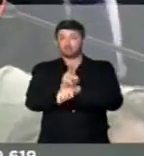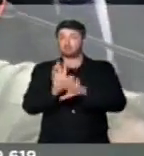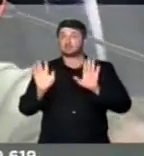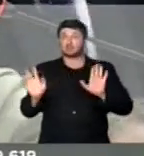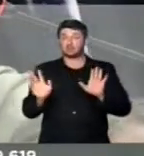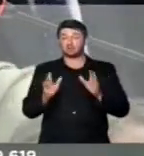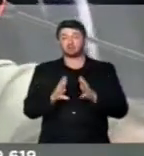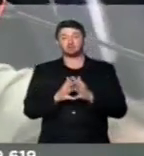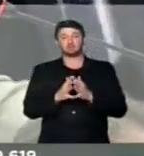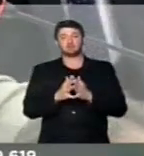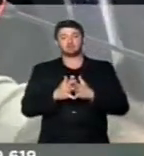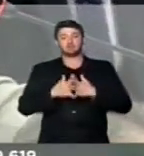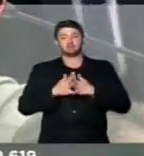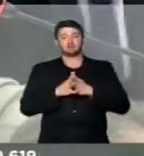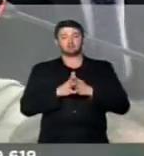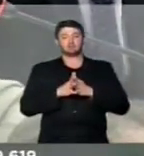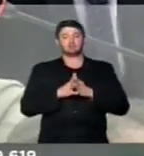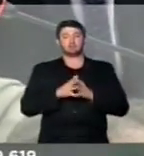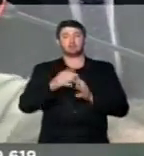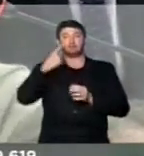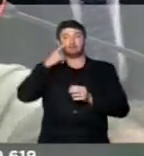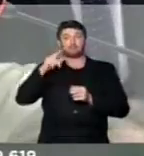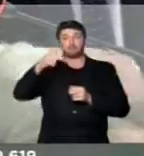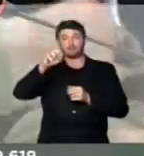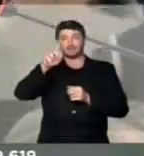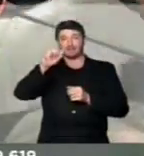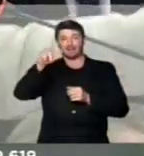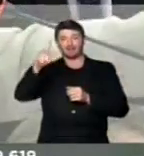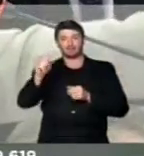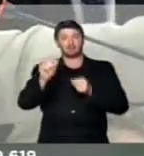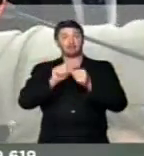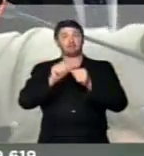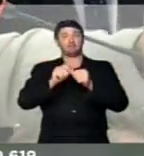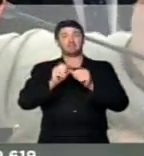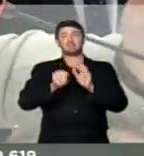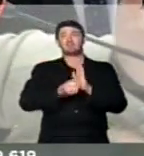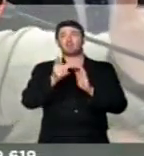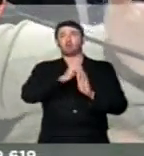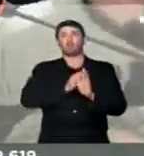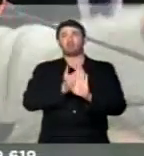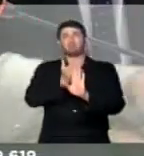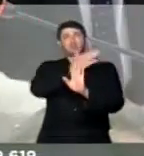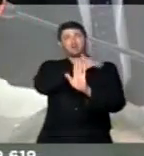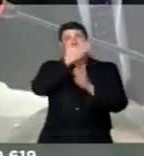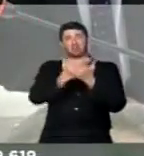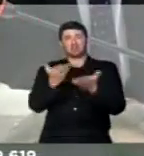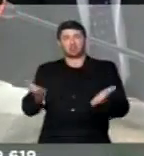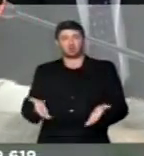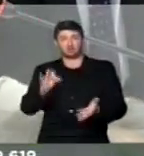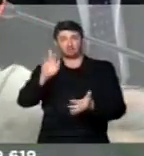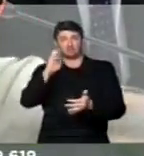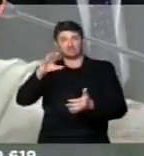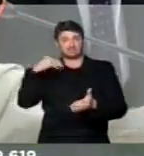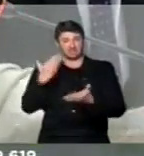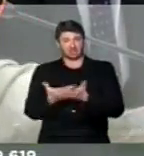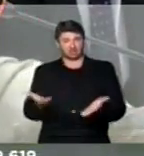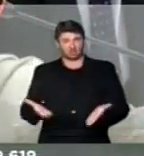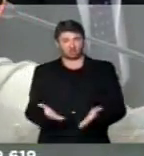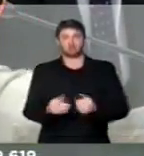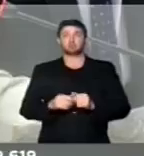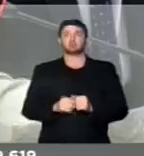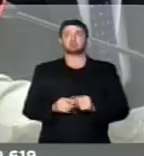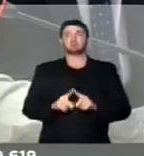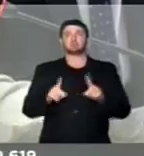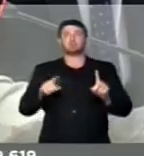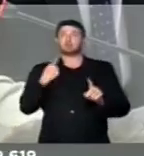fiscalizá-lo efetivamente, pedaladas que foram praticadas por vários governantes, desde Fernando Henrique Cardoso, mas o